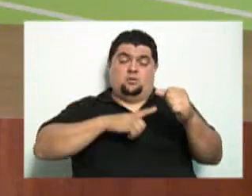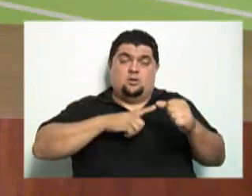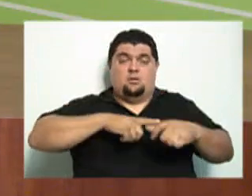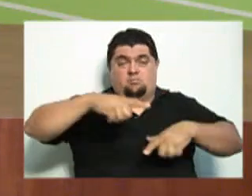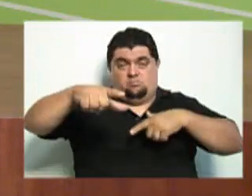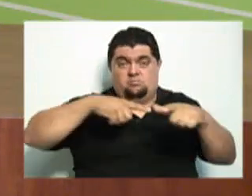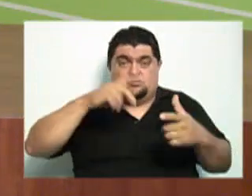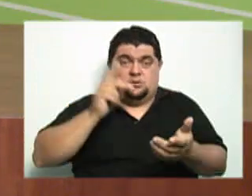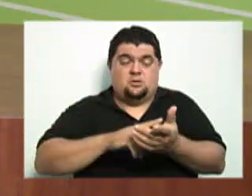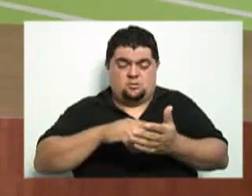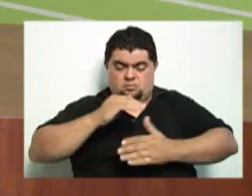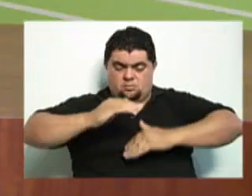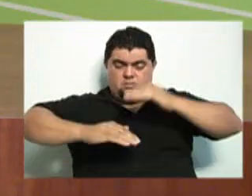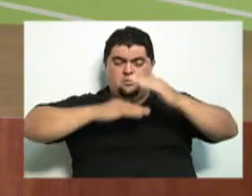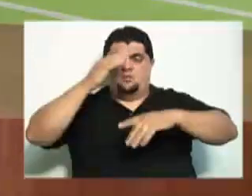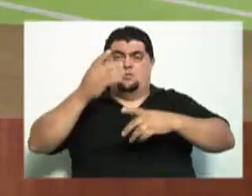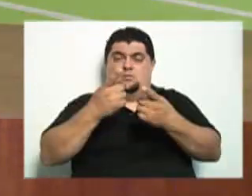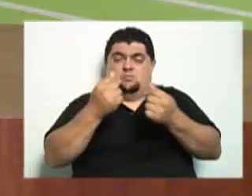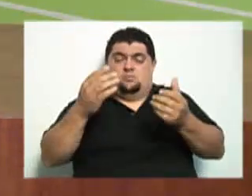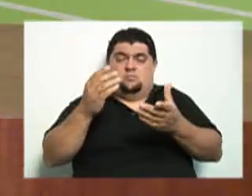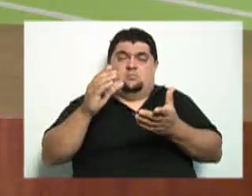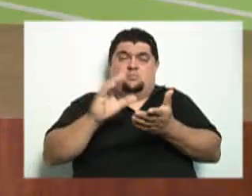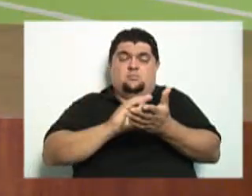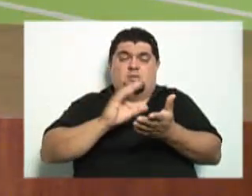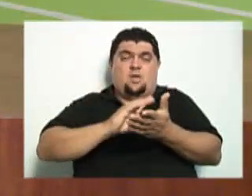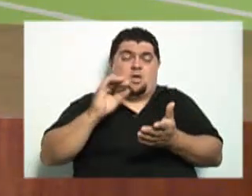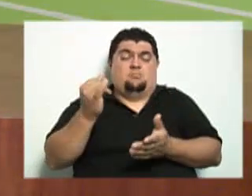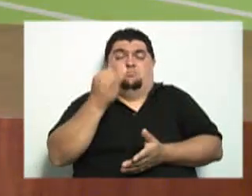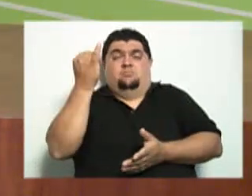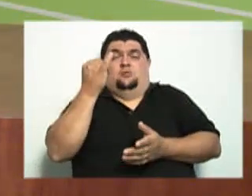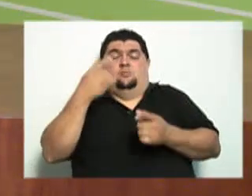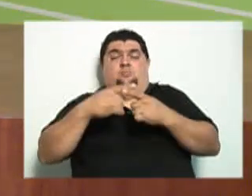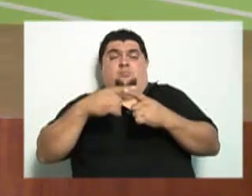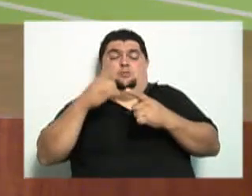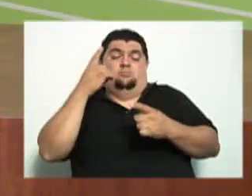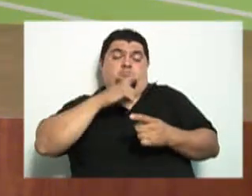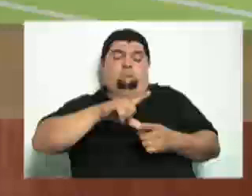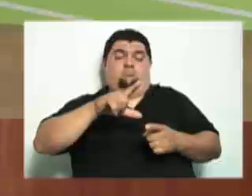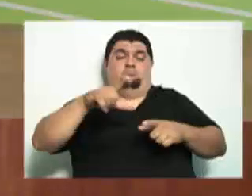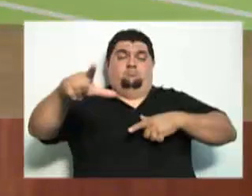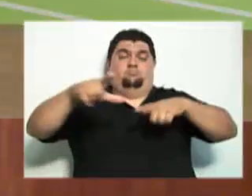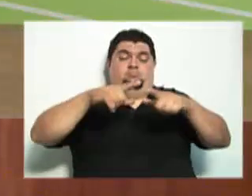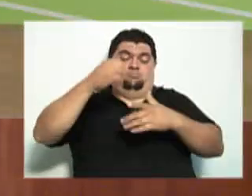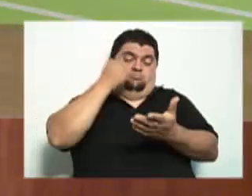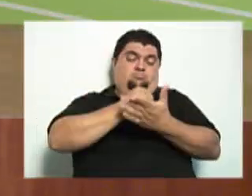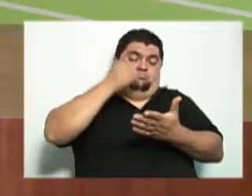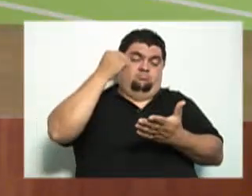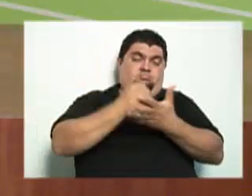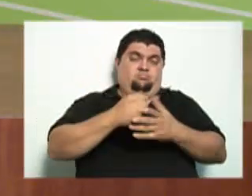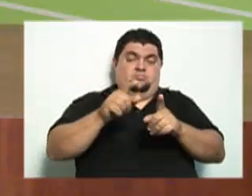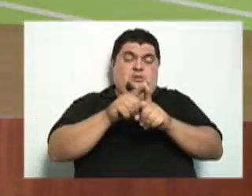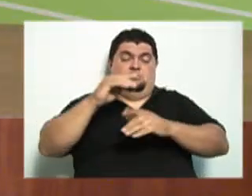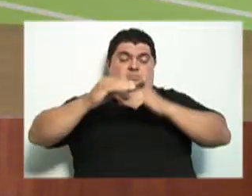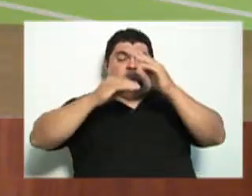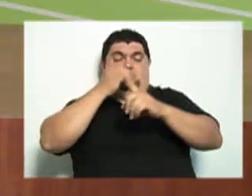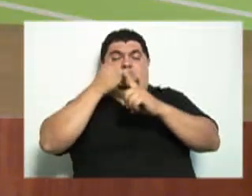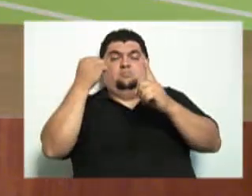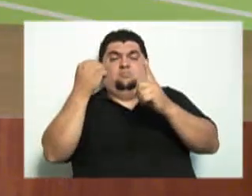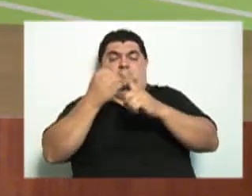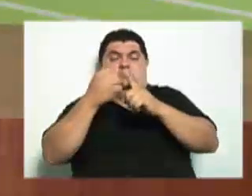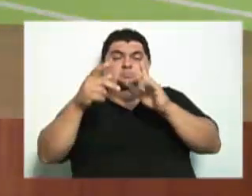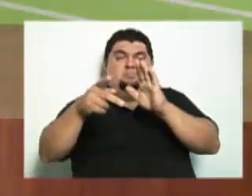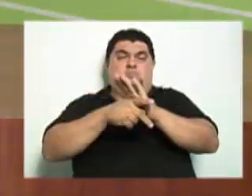quando falamos de desenvolvimento econômico, o desenvolvimento é fundamental para a geração de emprego e renda e desenvolvimento de uma sociedade.